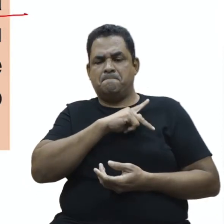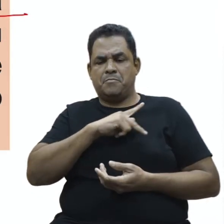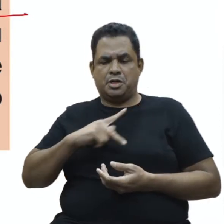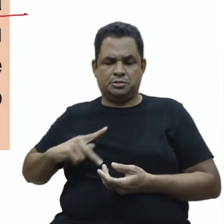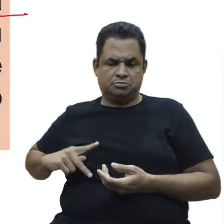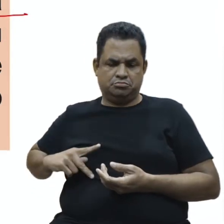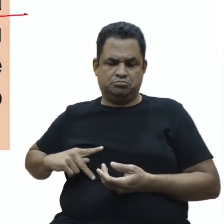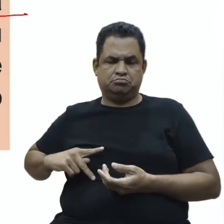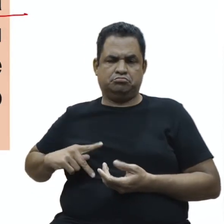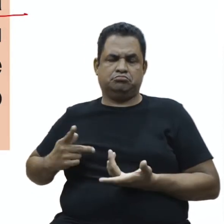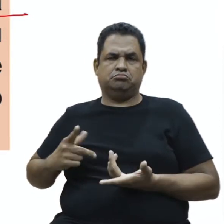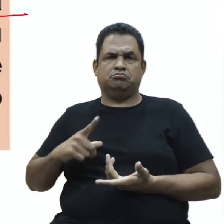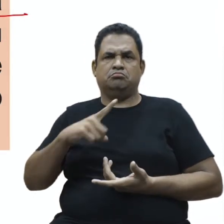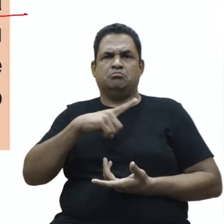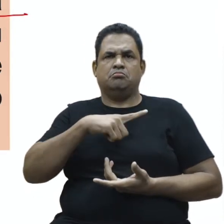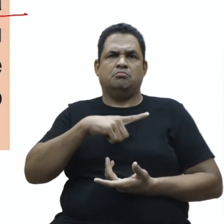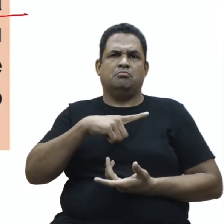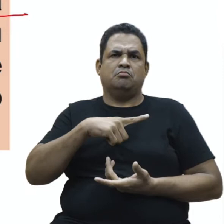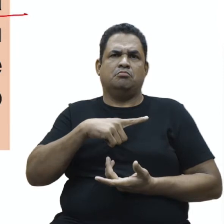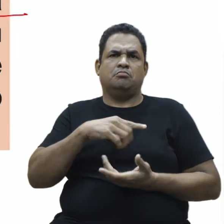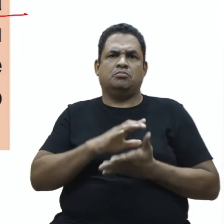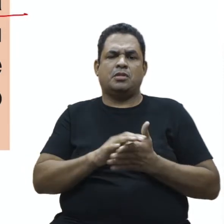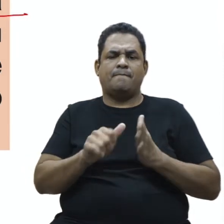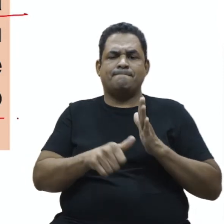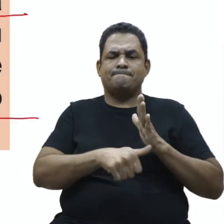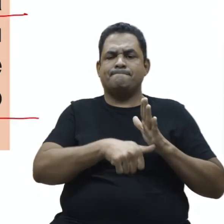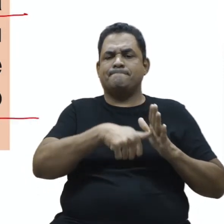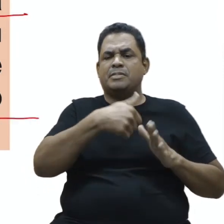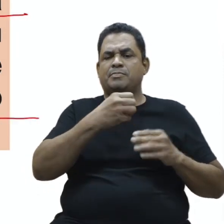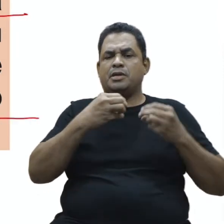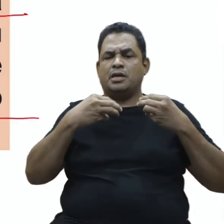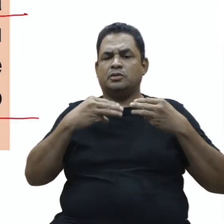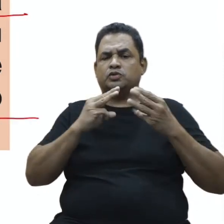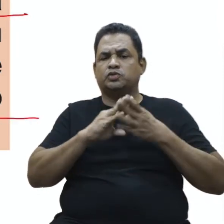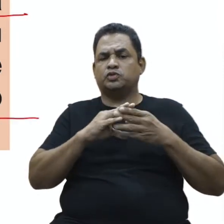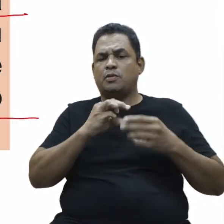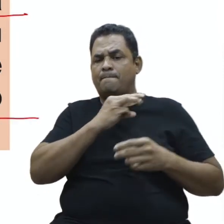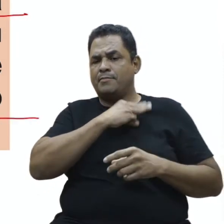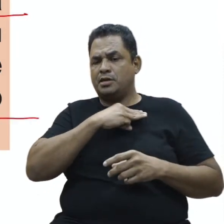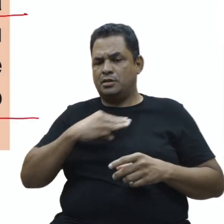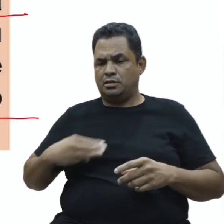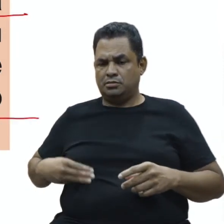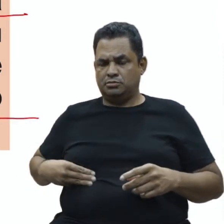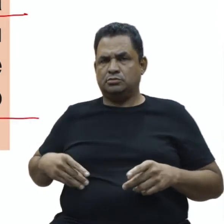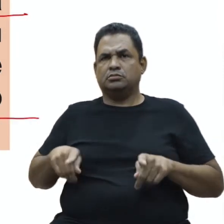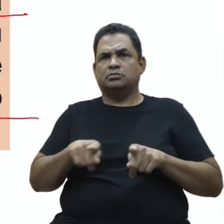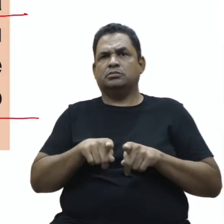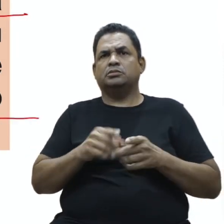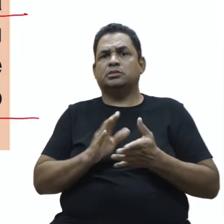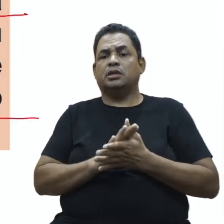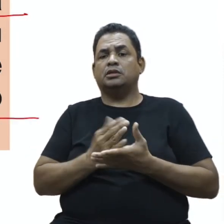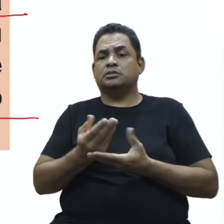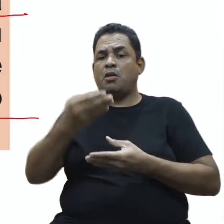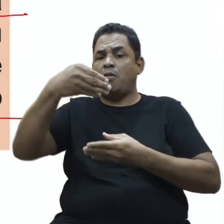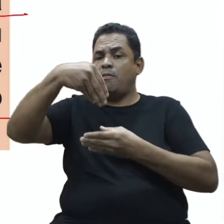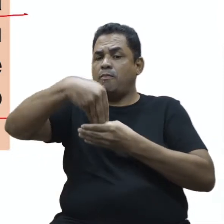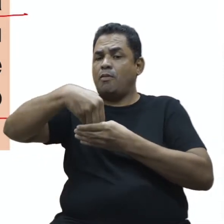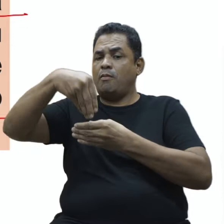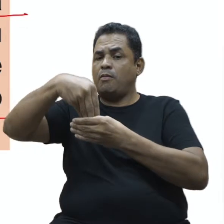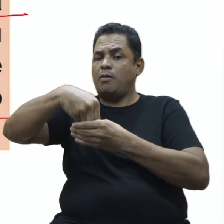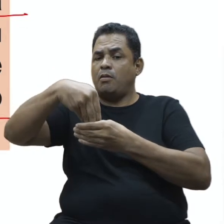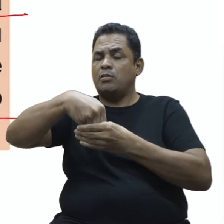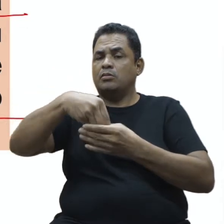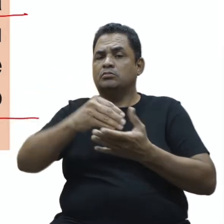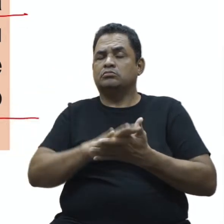Um presidente e primeiros ministros. Normalmente, eles são eleitos. Aí a gente não tem